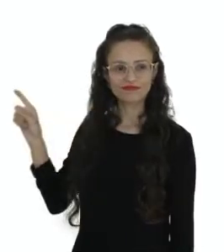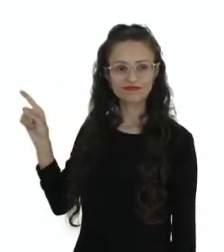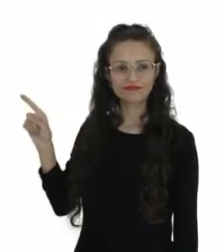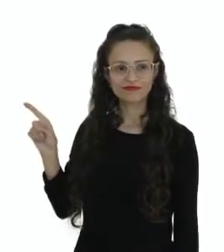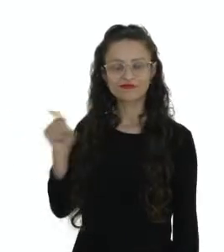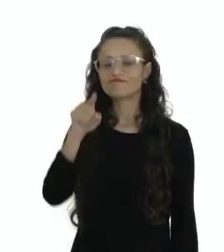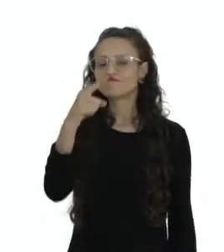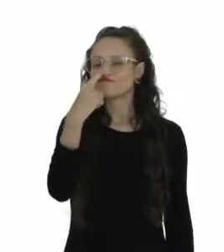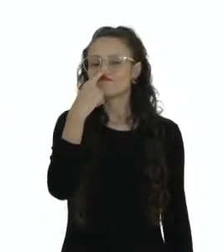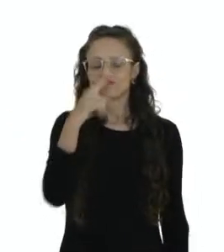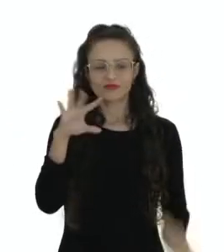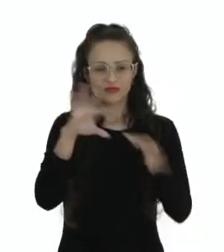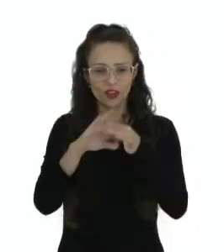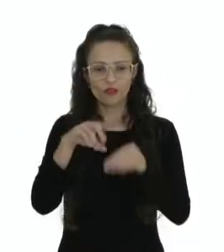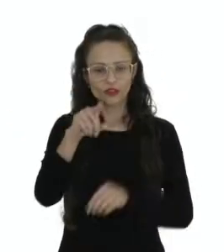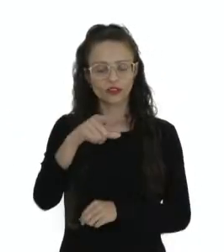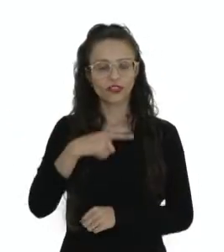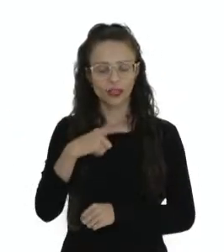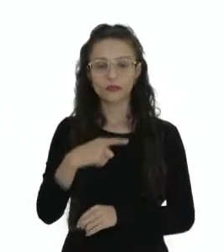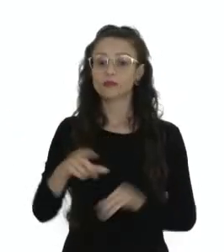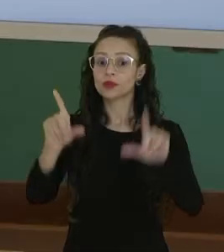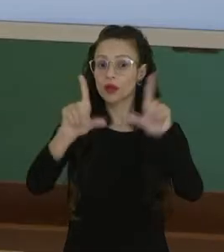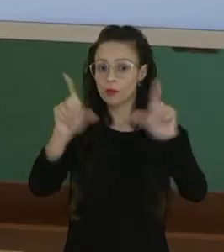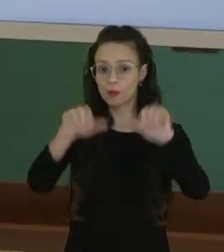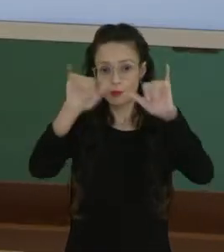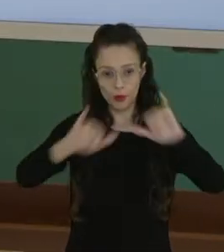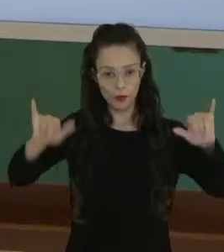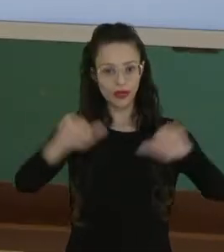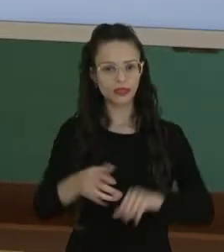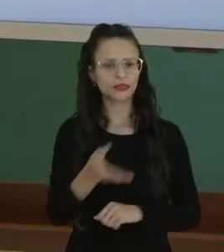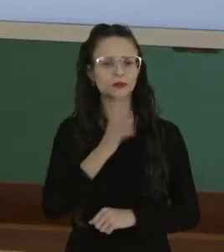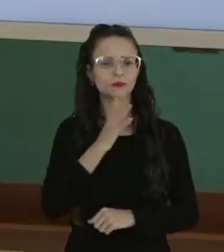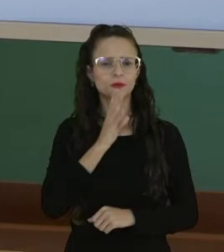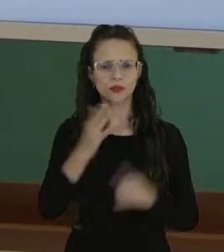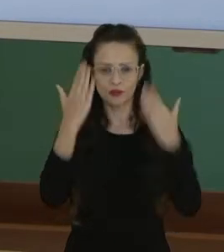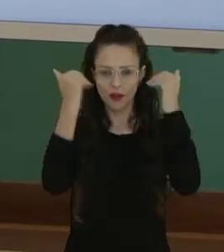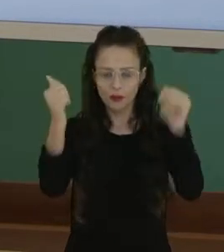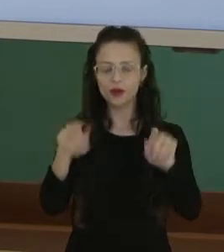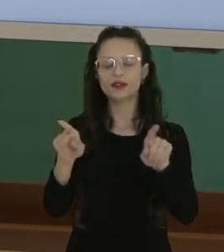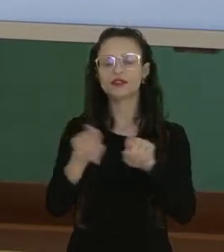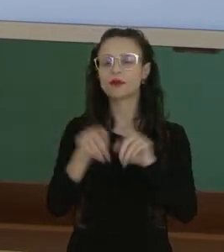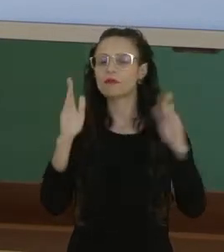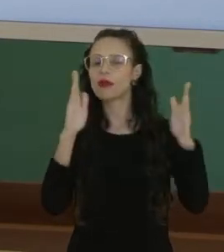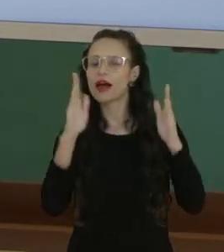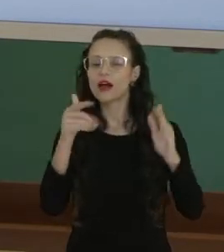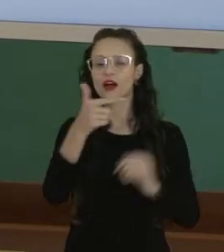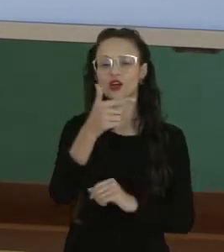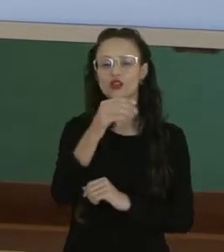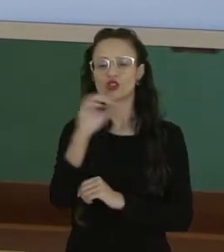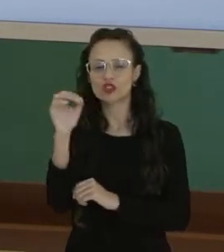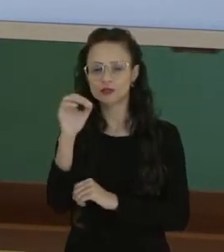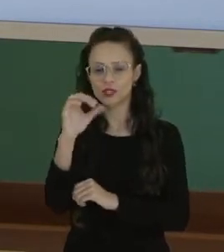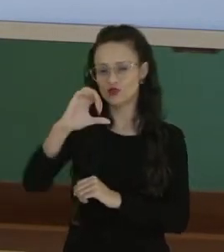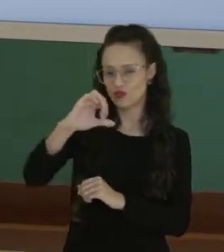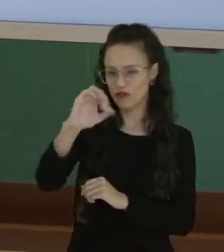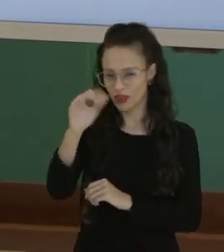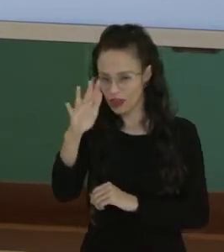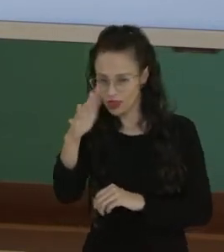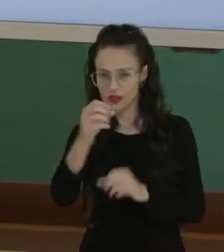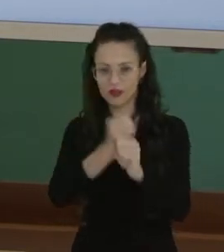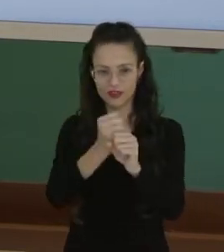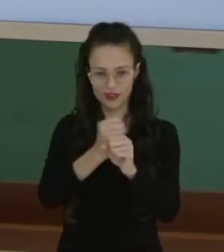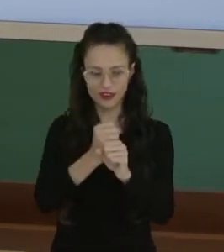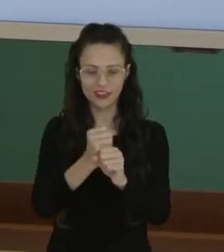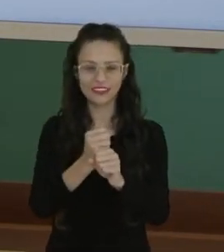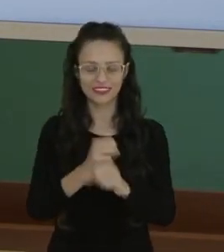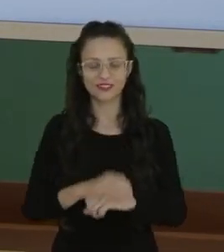você tem. Uma propaganda muito conhecida, né, principalmente da década de 2000, né, 90 e tal, galerinha da